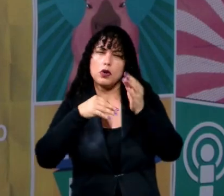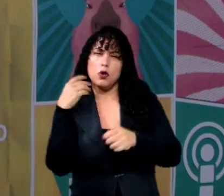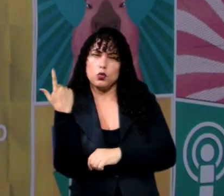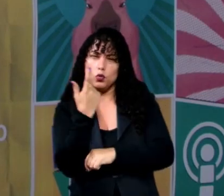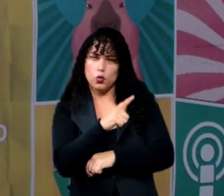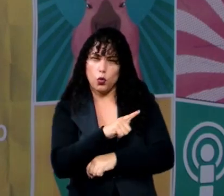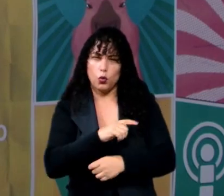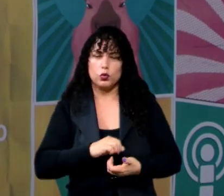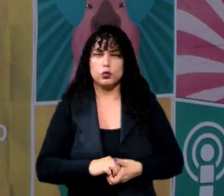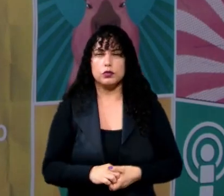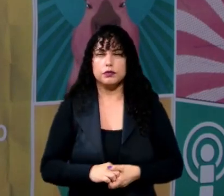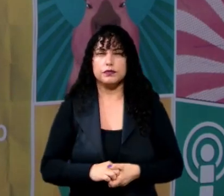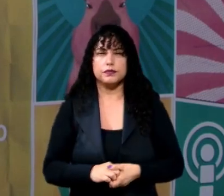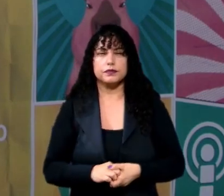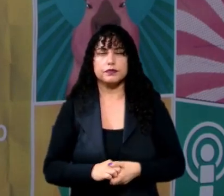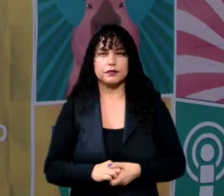ponto?